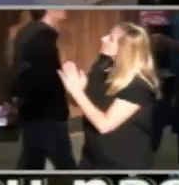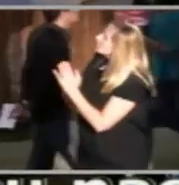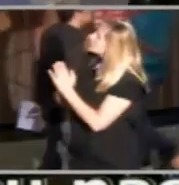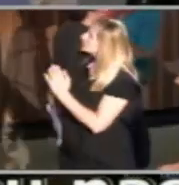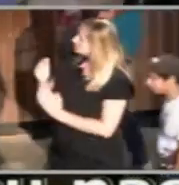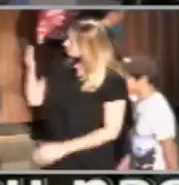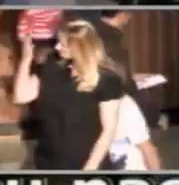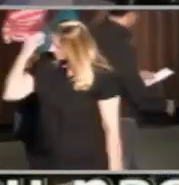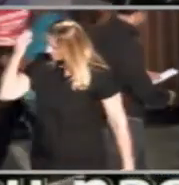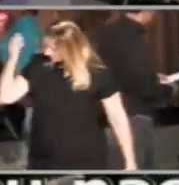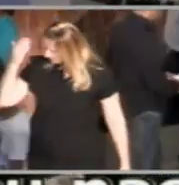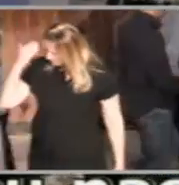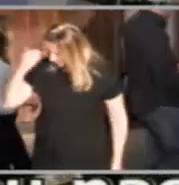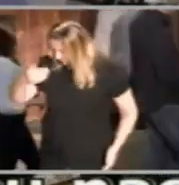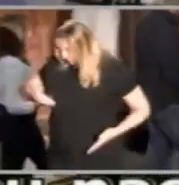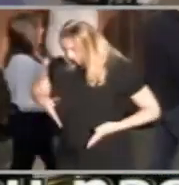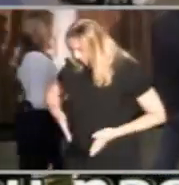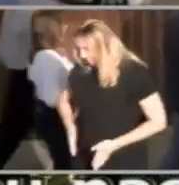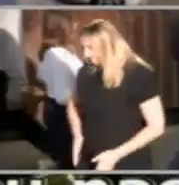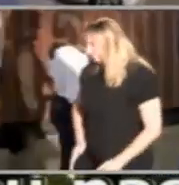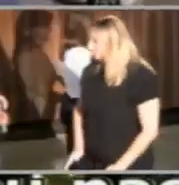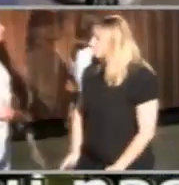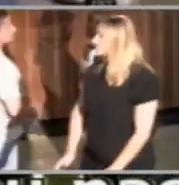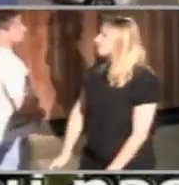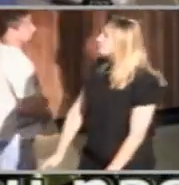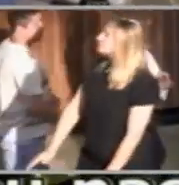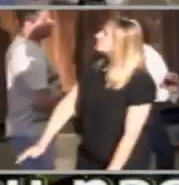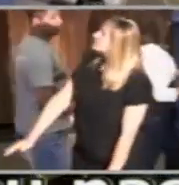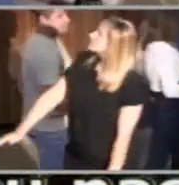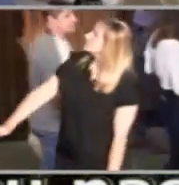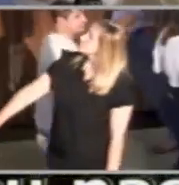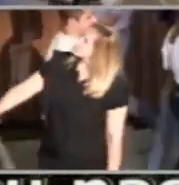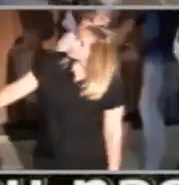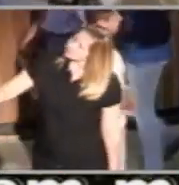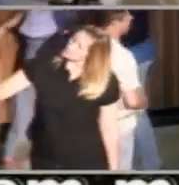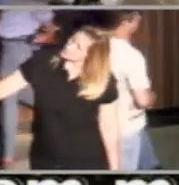Jesus, foi que eu nasci.